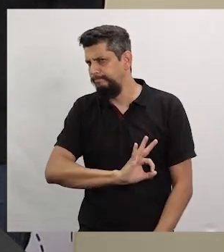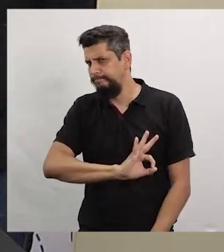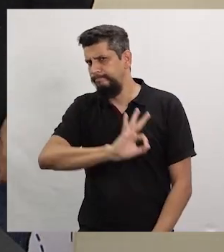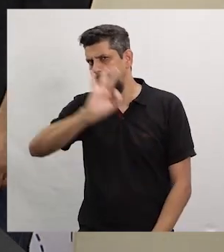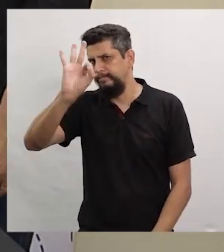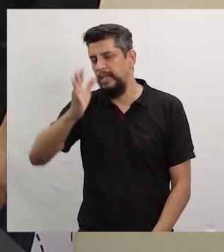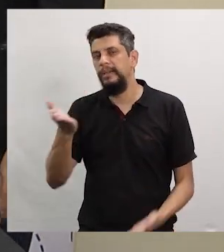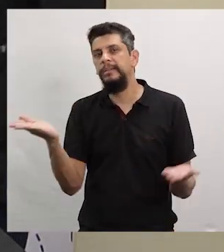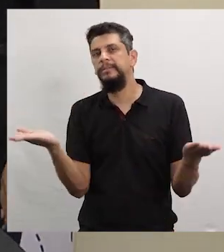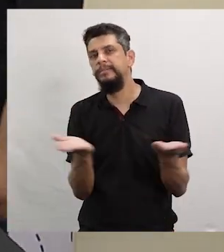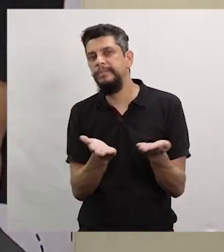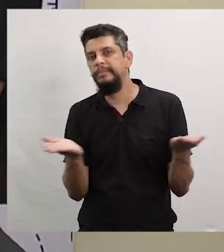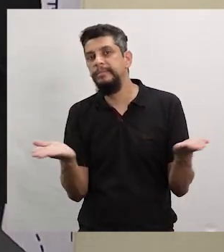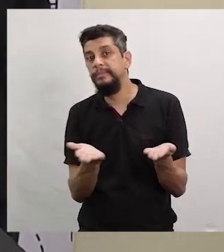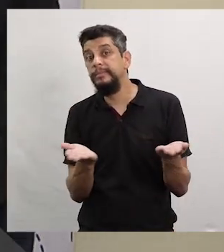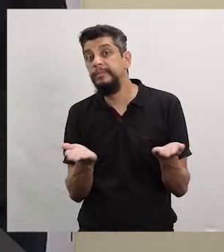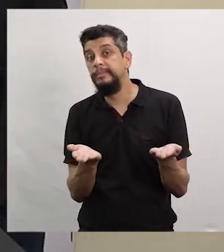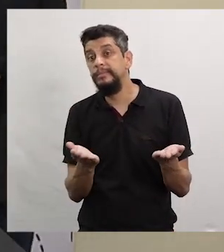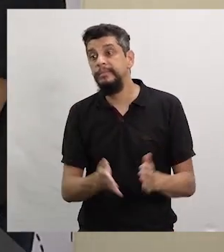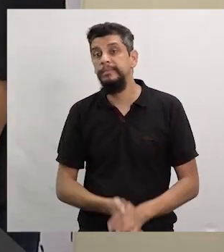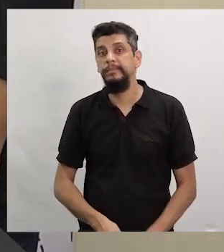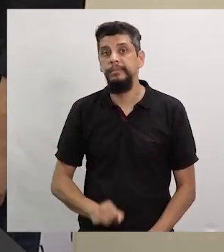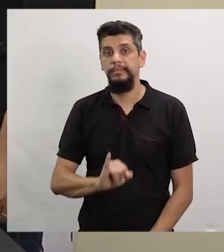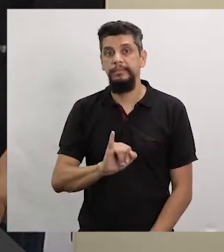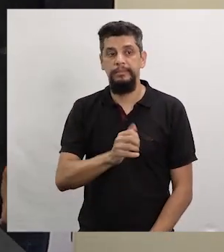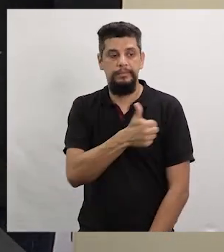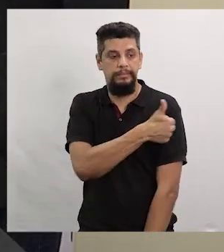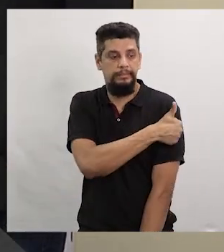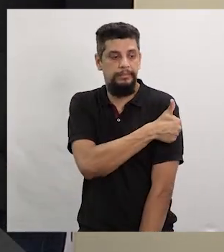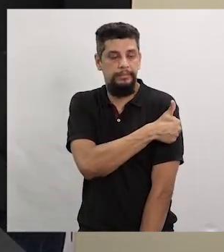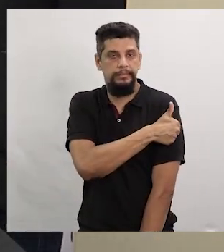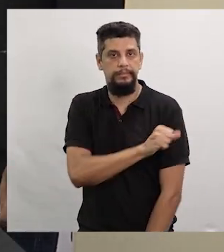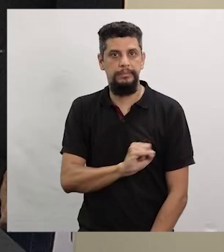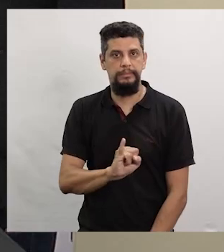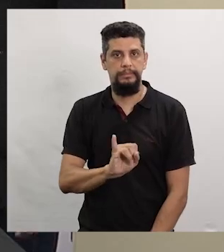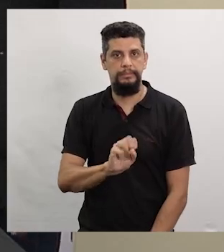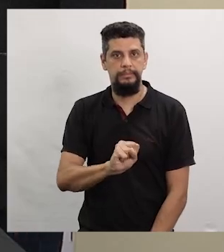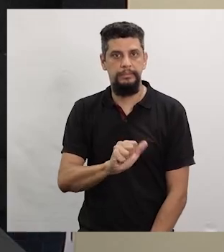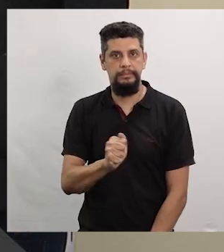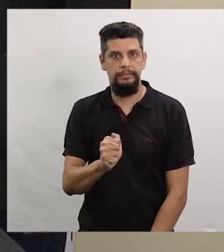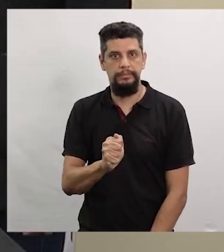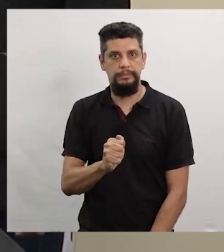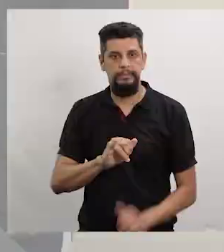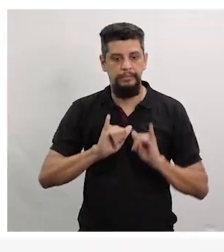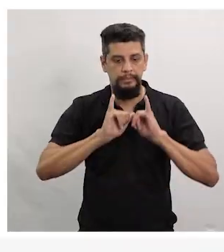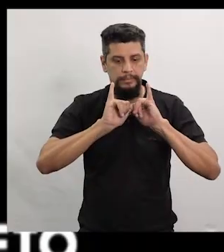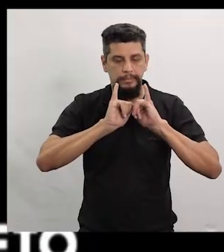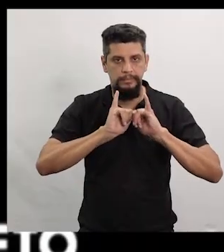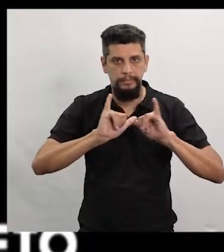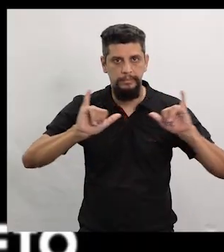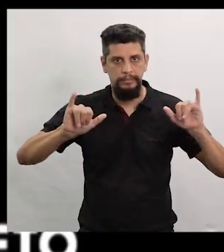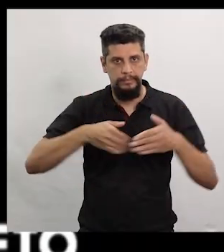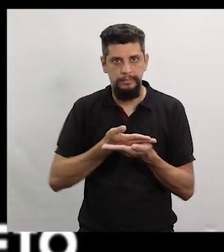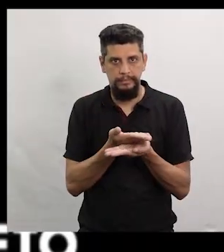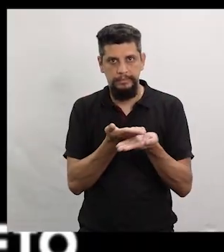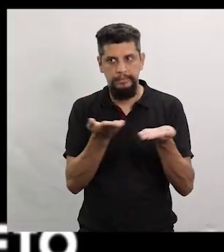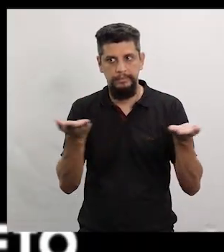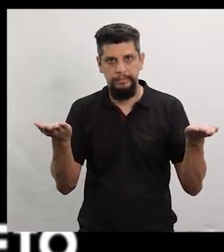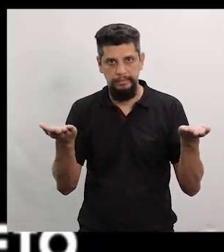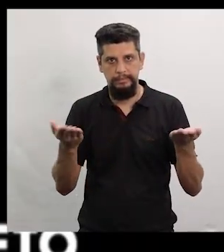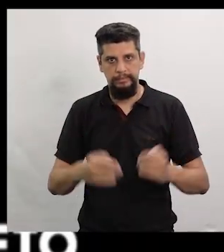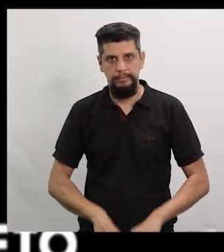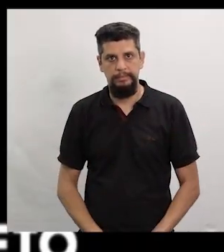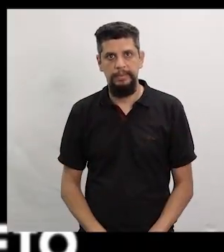bom e agora a Isa tem um recado também para nos dar não é